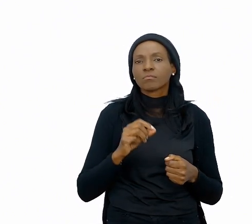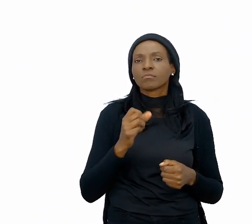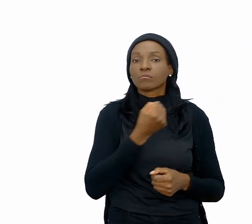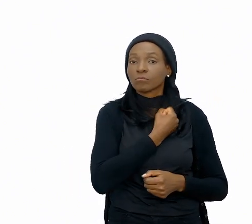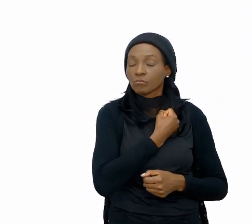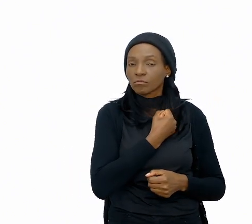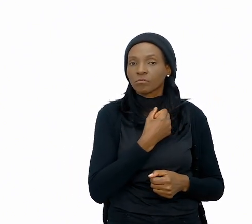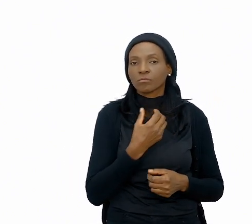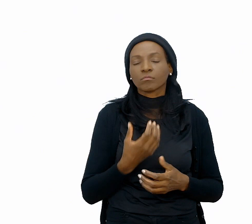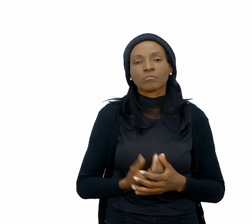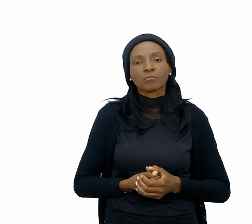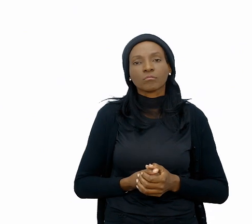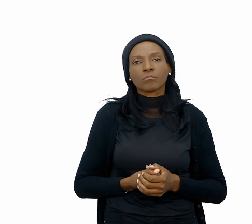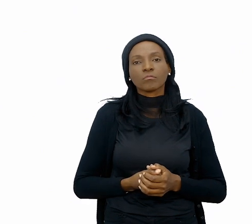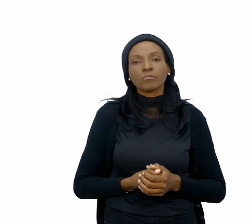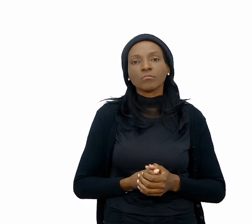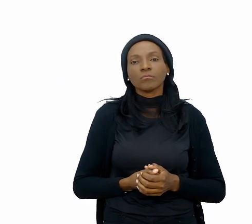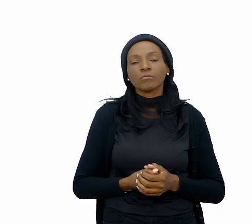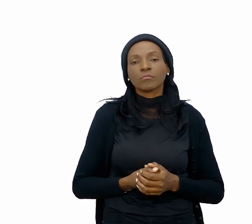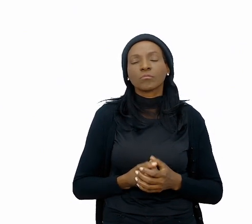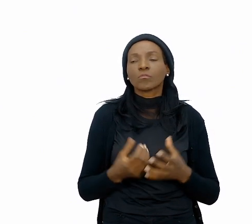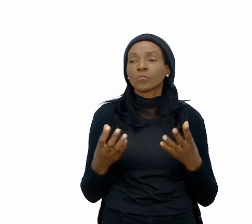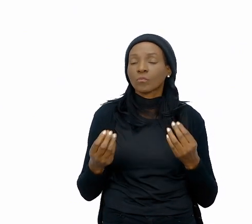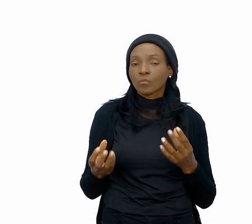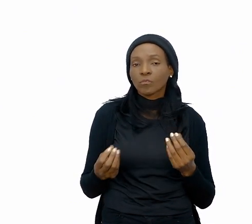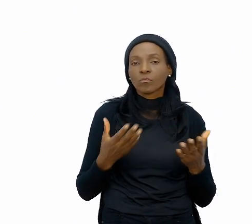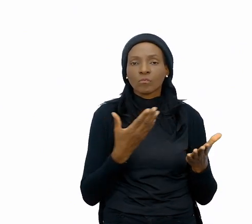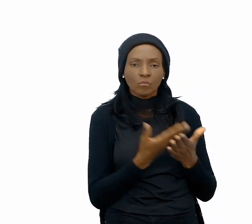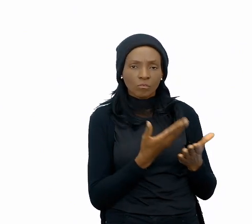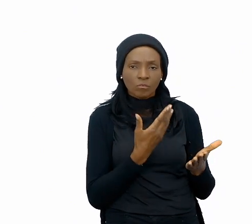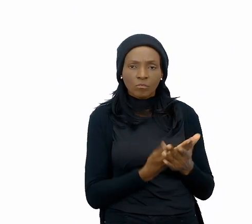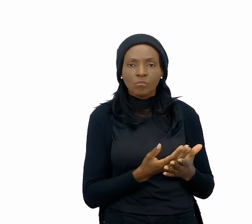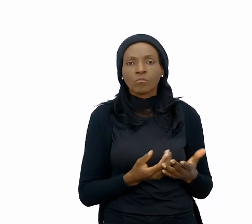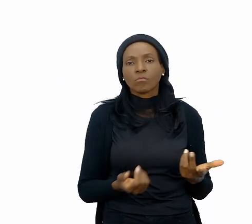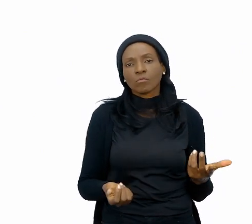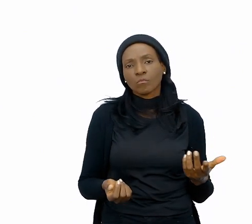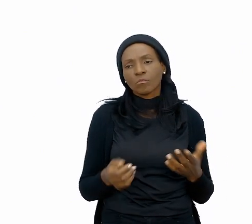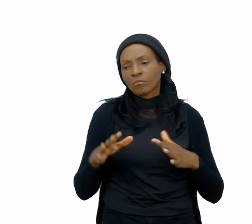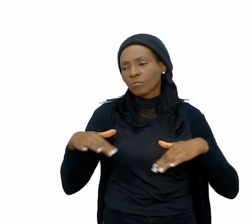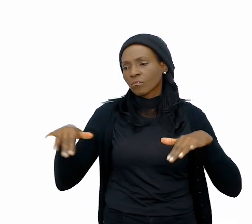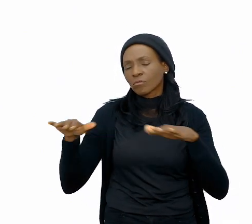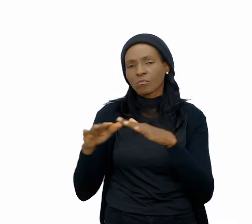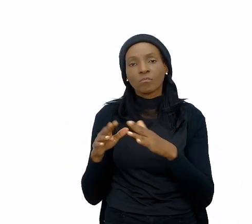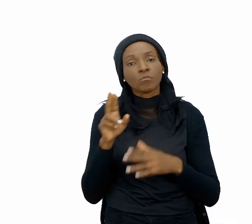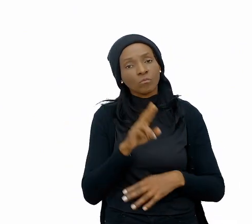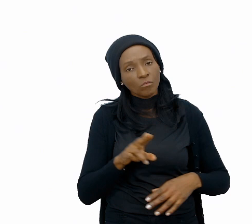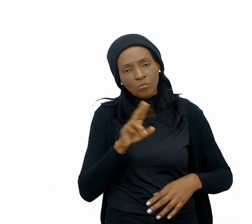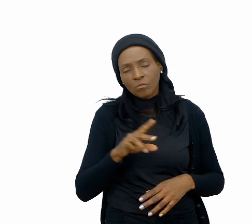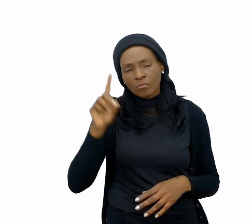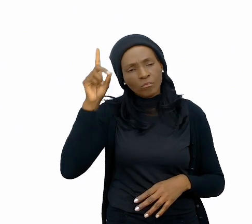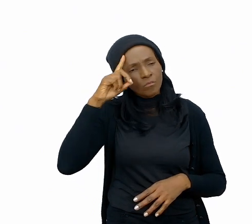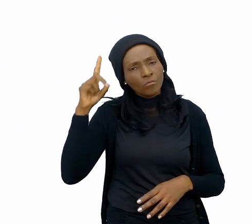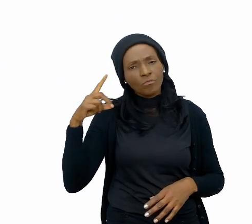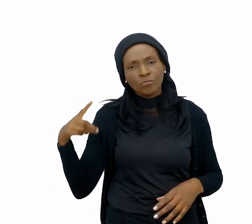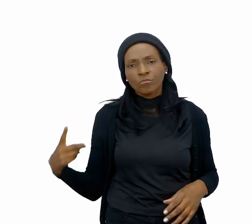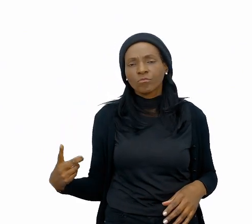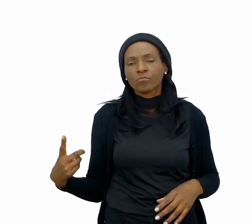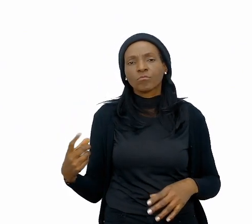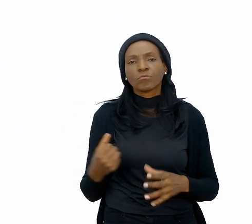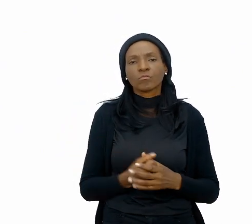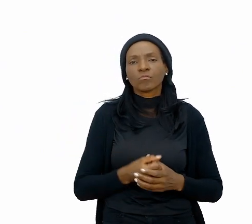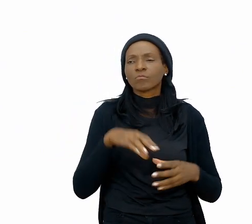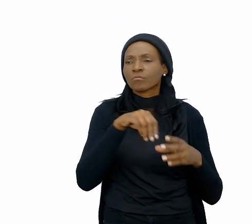né? Apesar da maioria dos estudantes e da população utilizar diariamente